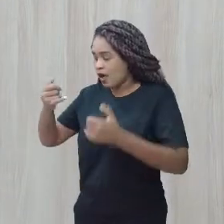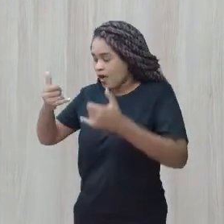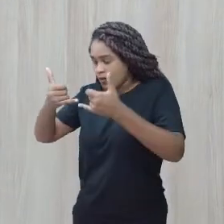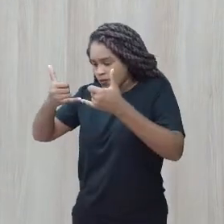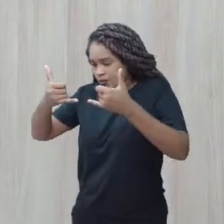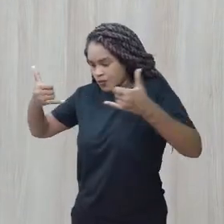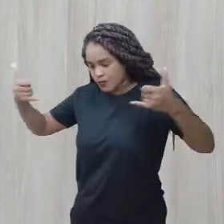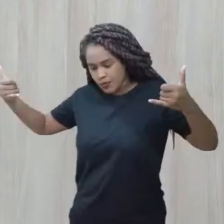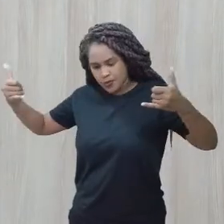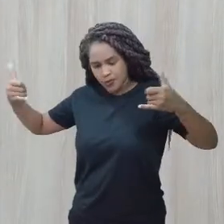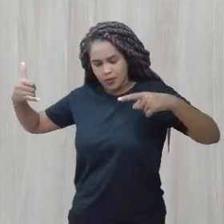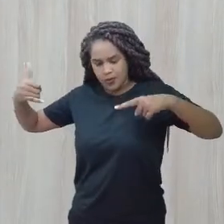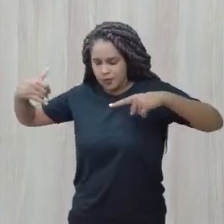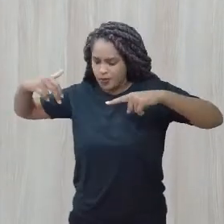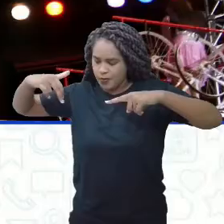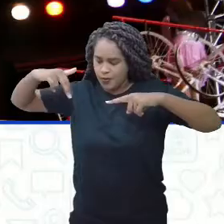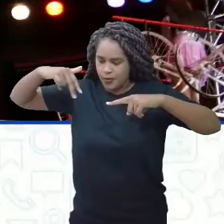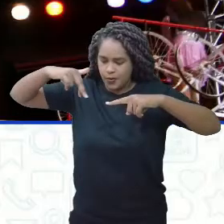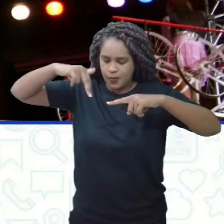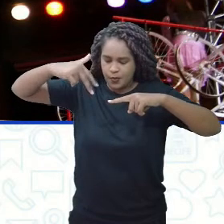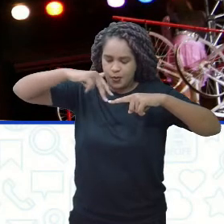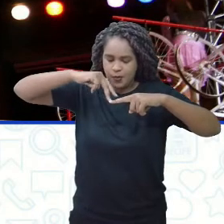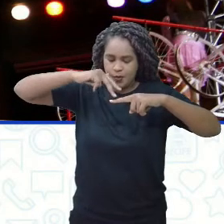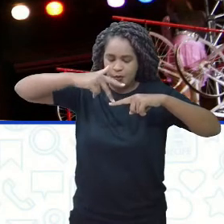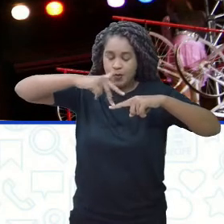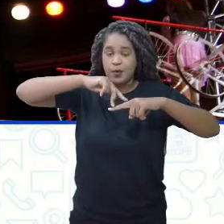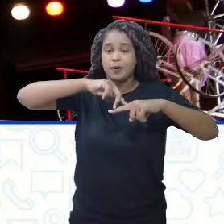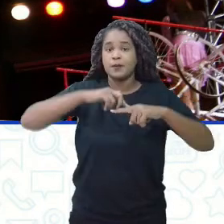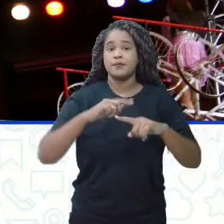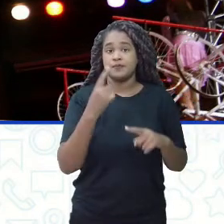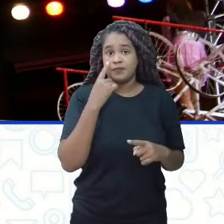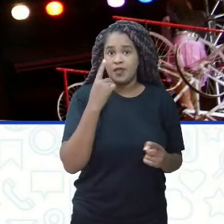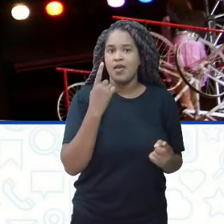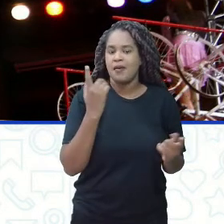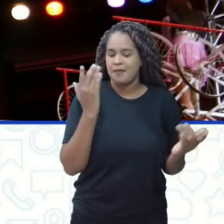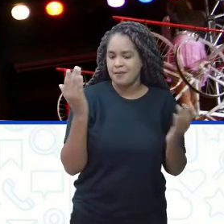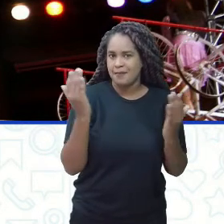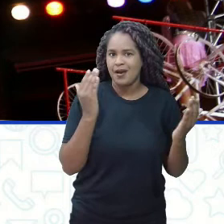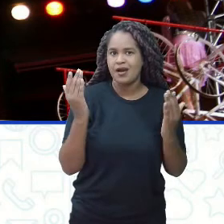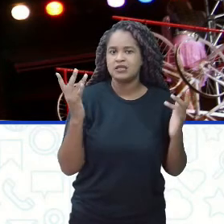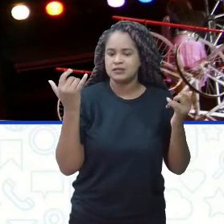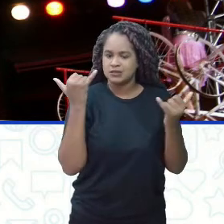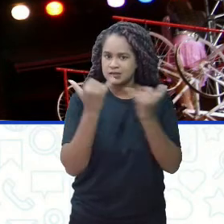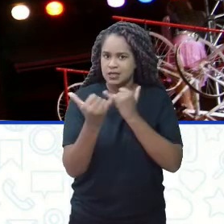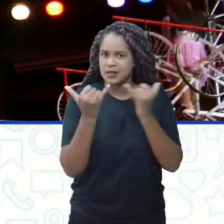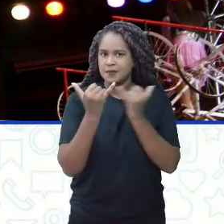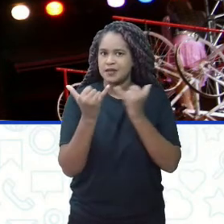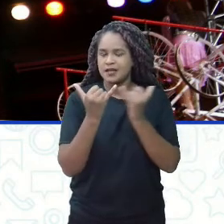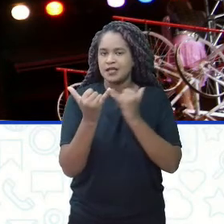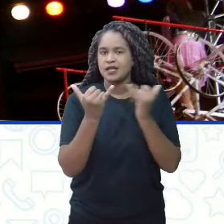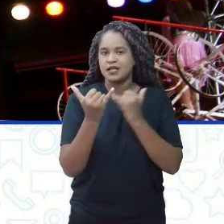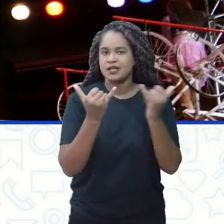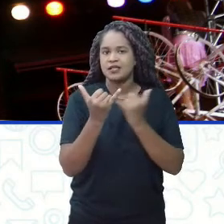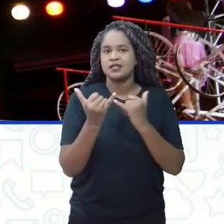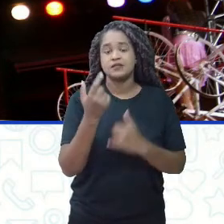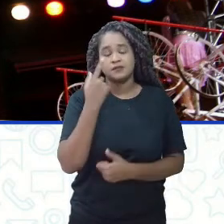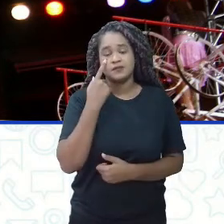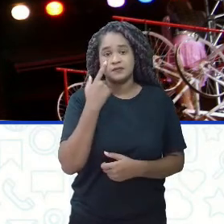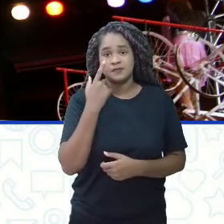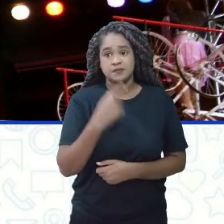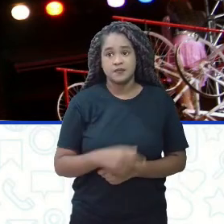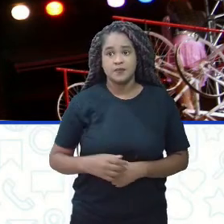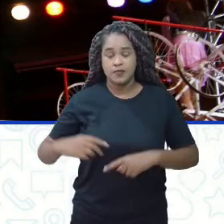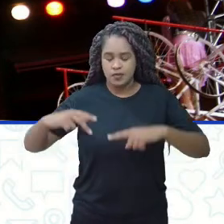slackline, ele tem um pouco dessa ligação com a corda bamba, como vocês podem ver aí. Billy já jogou na tela grandão. Vocês podem ver que na